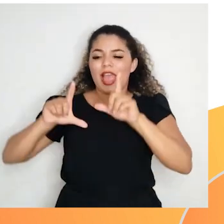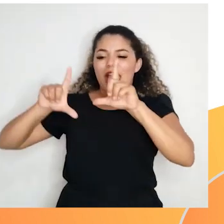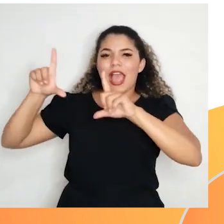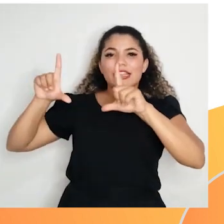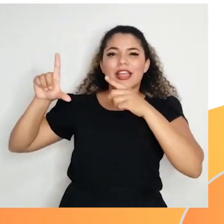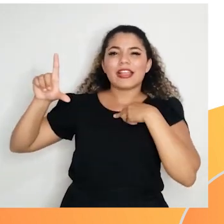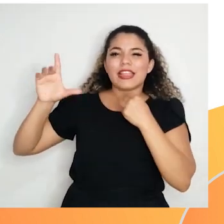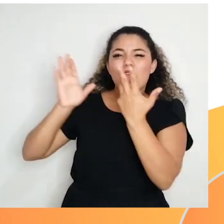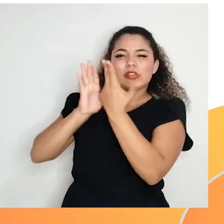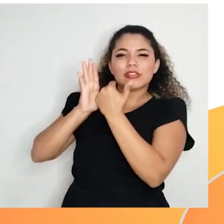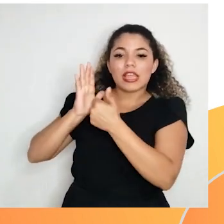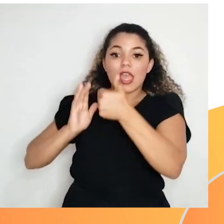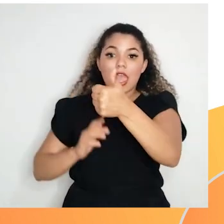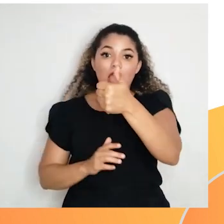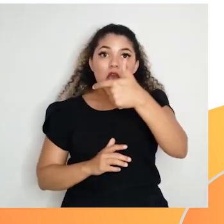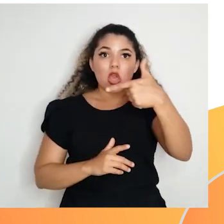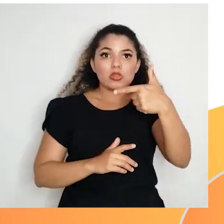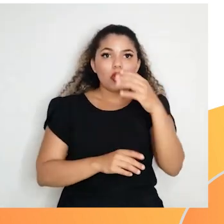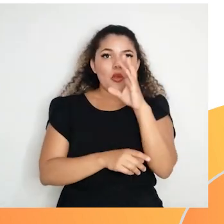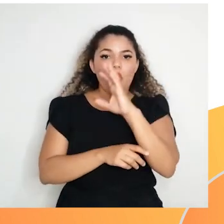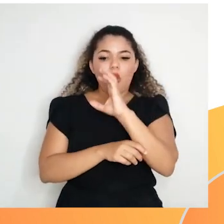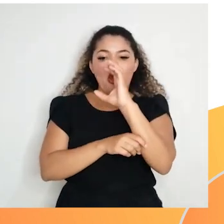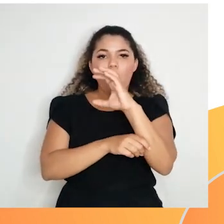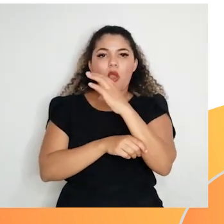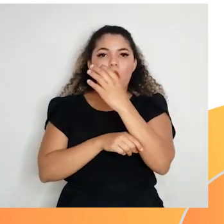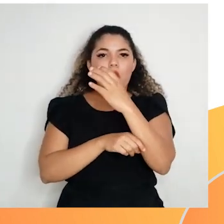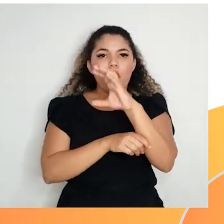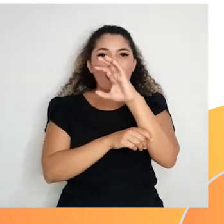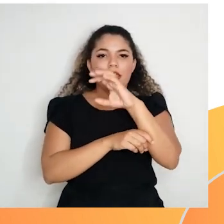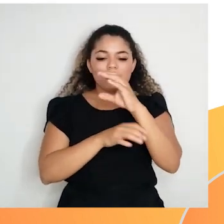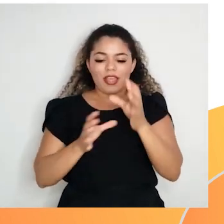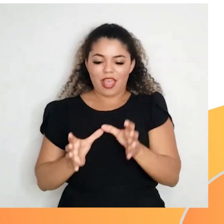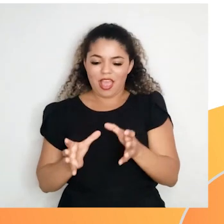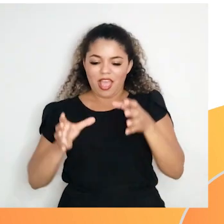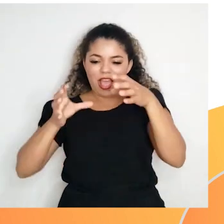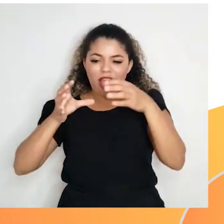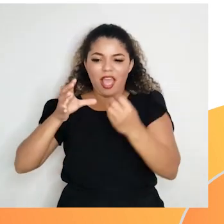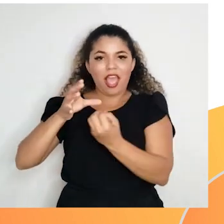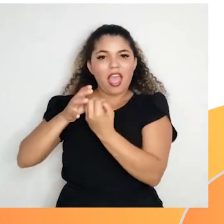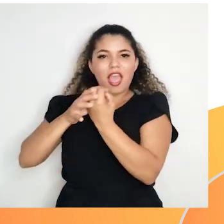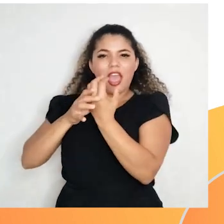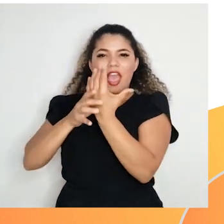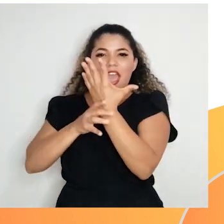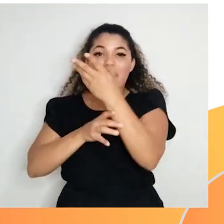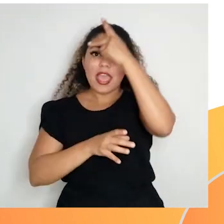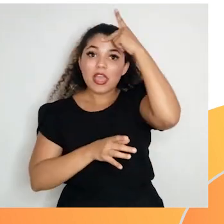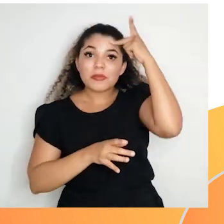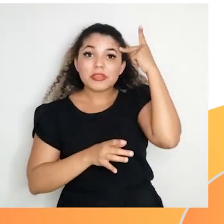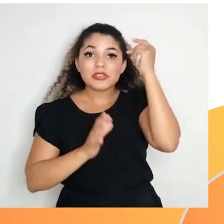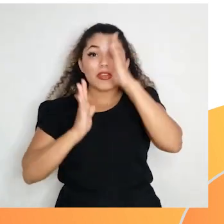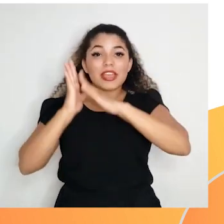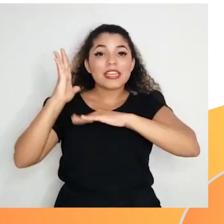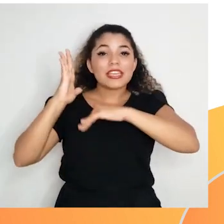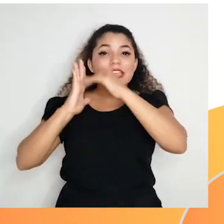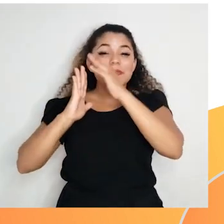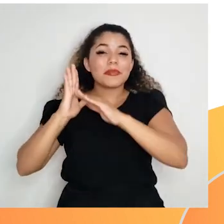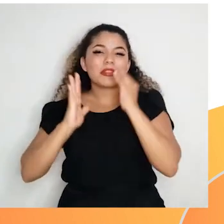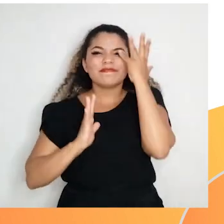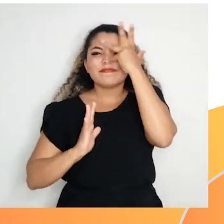12 girassóis plantados numa jarra. E quem pintou essa